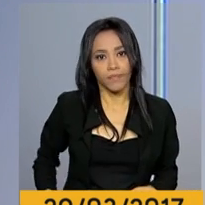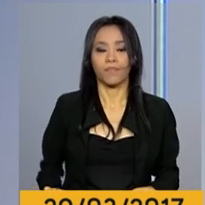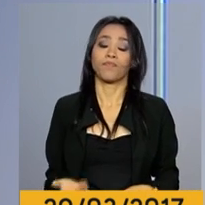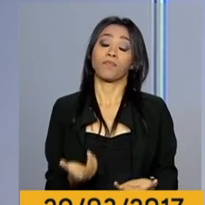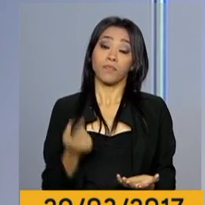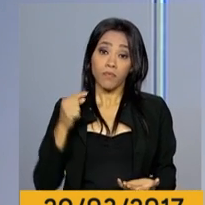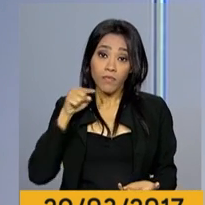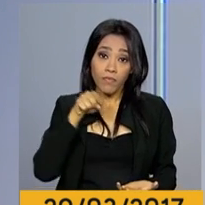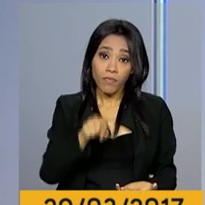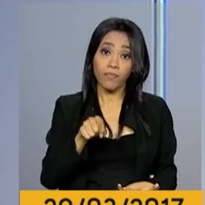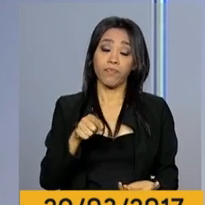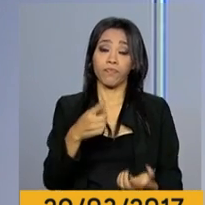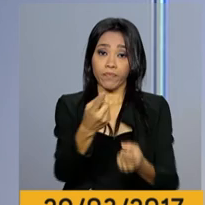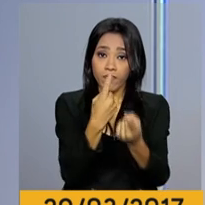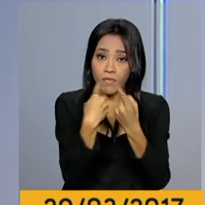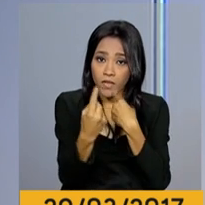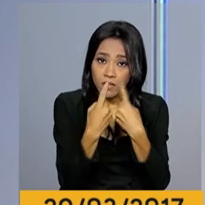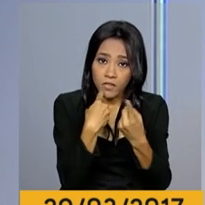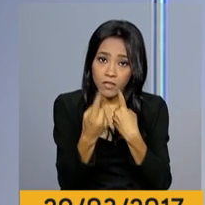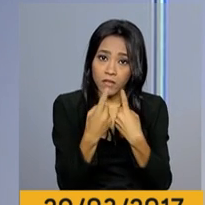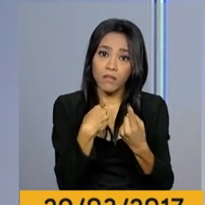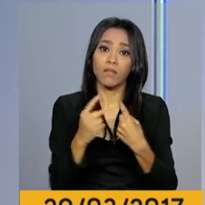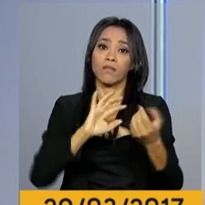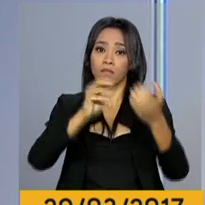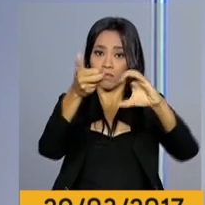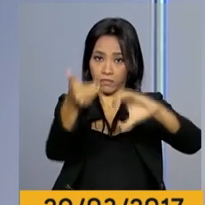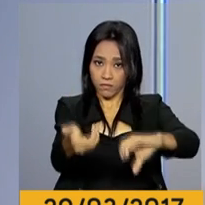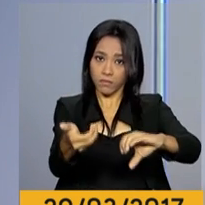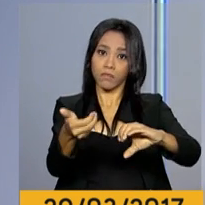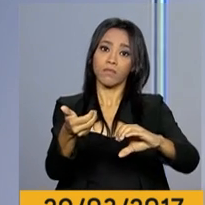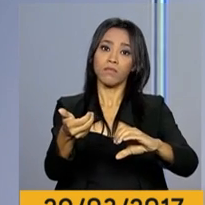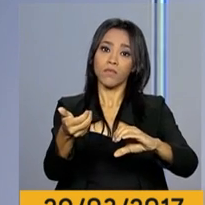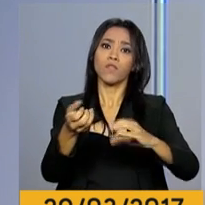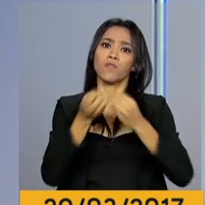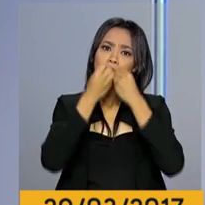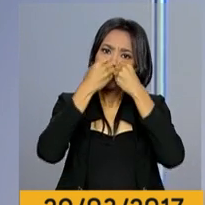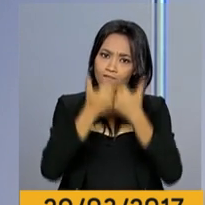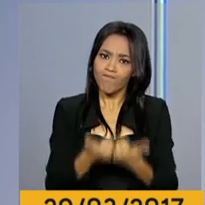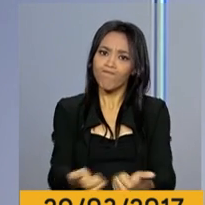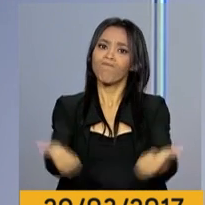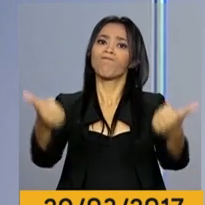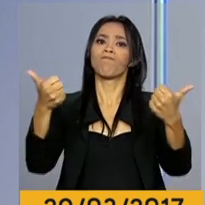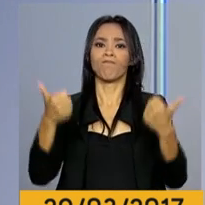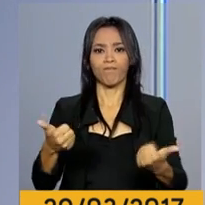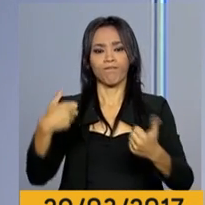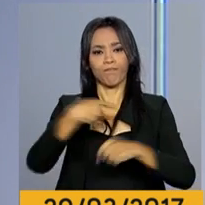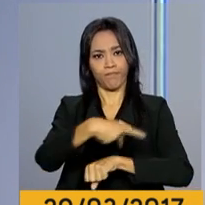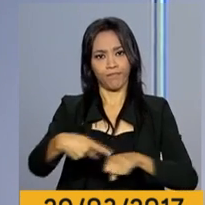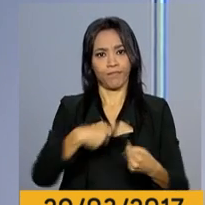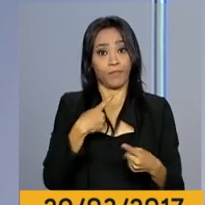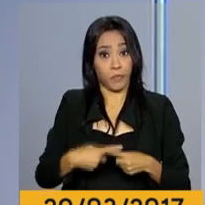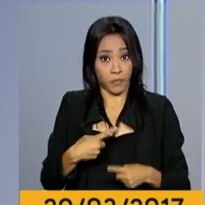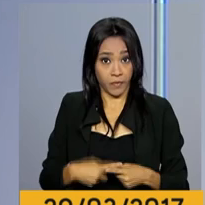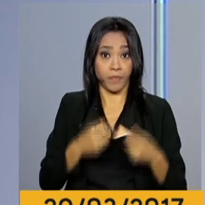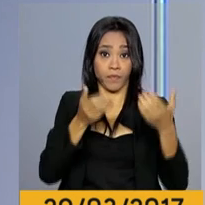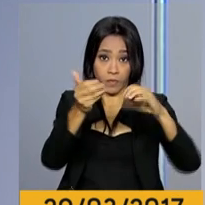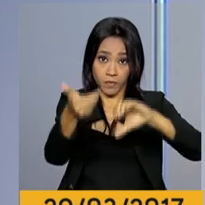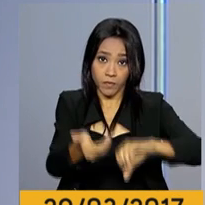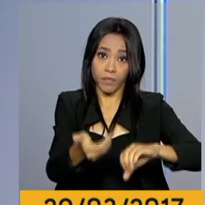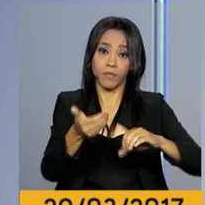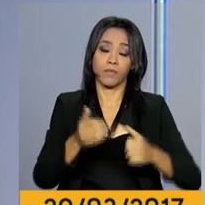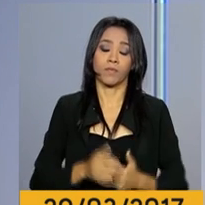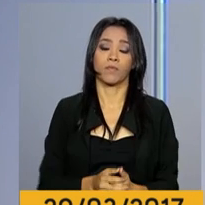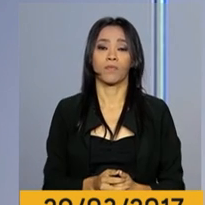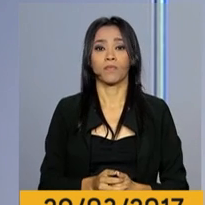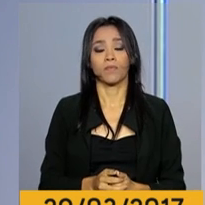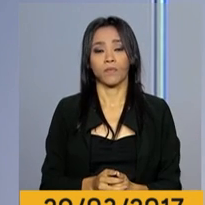foi muito produtivo para o nosso país porque o congresso nacional que de alguma